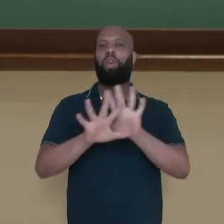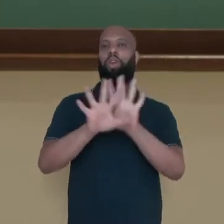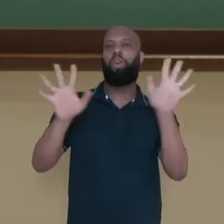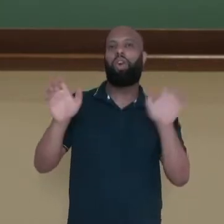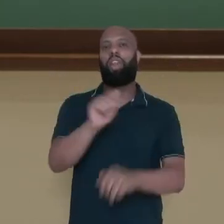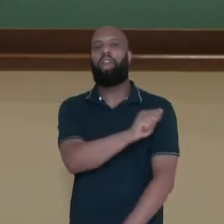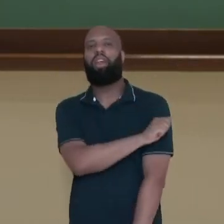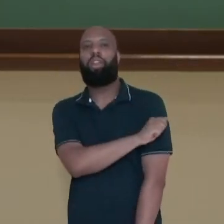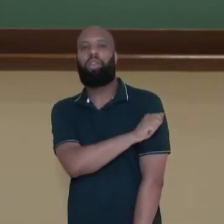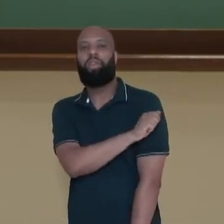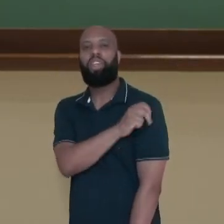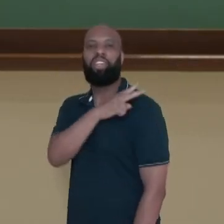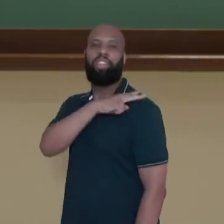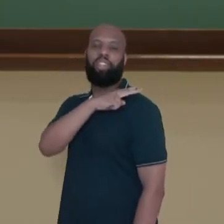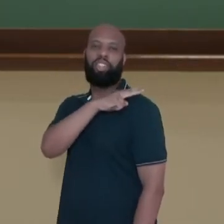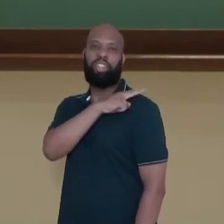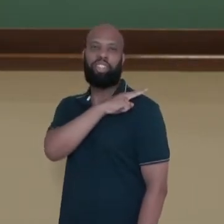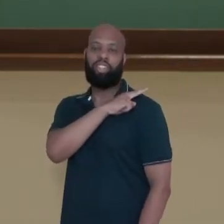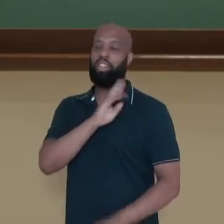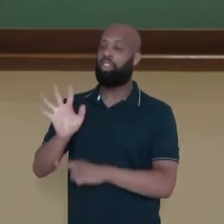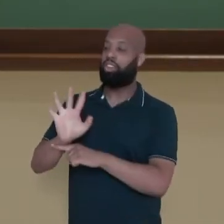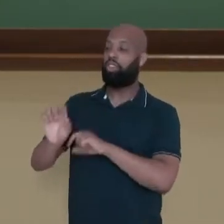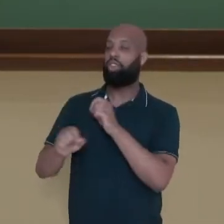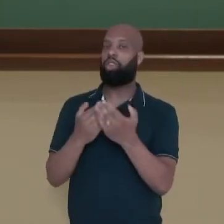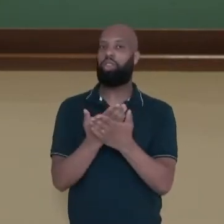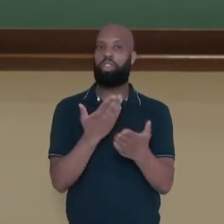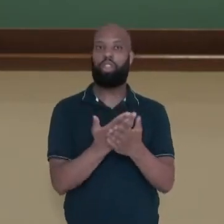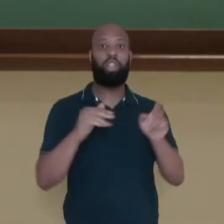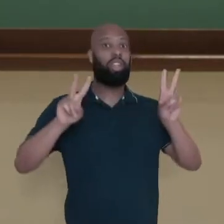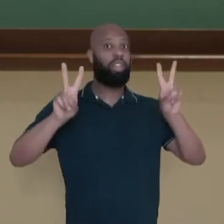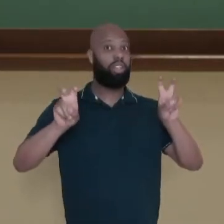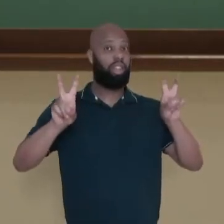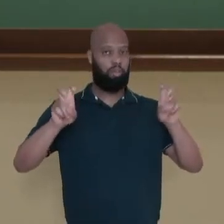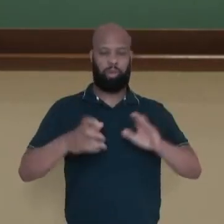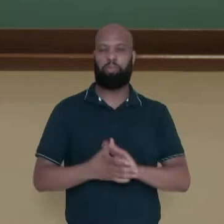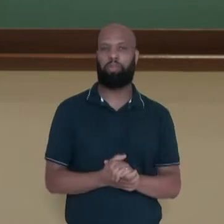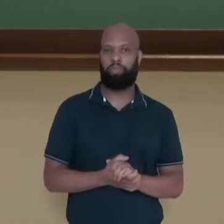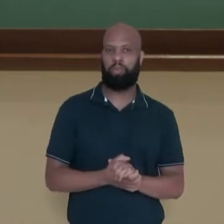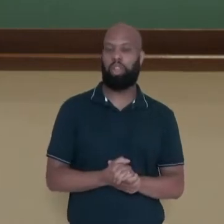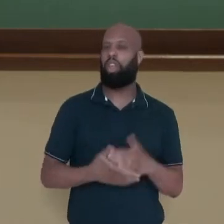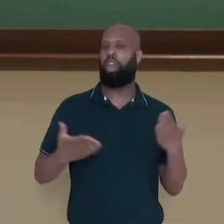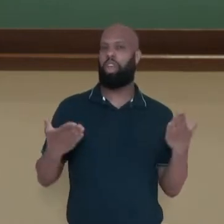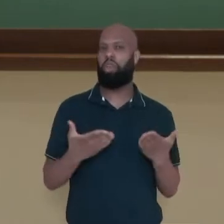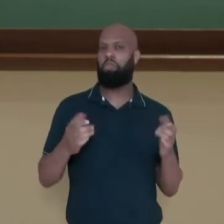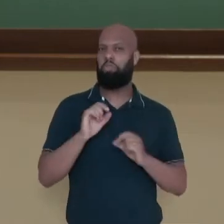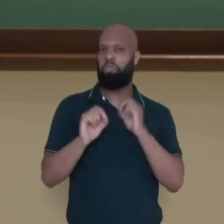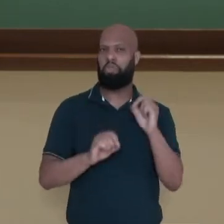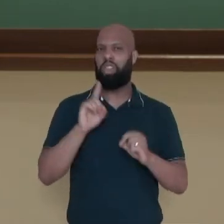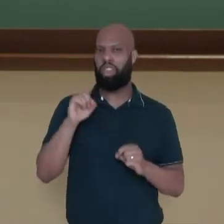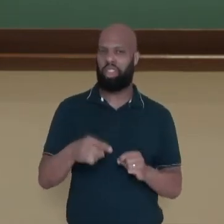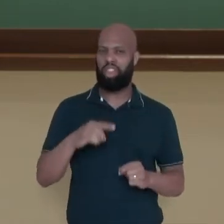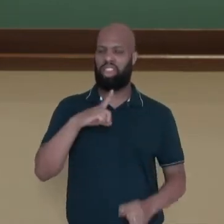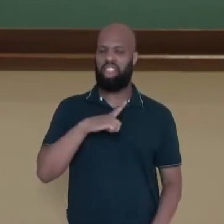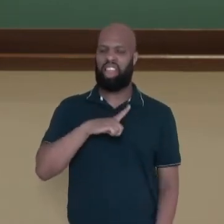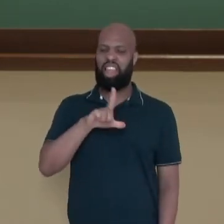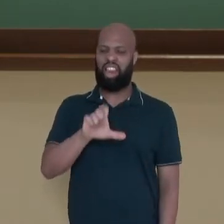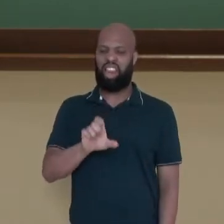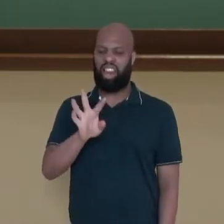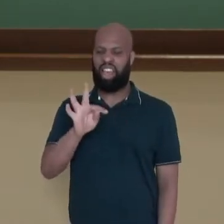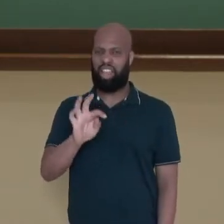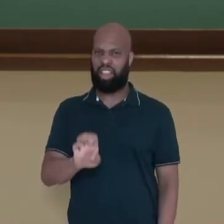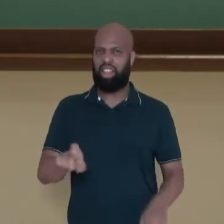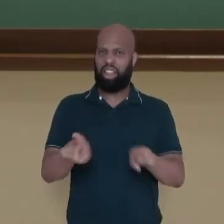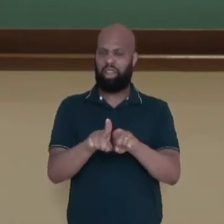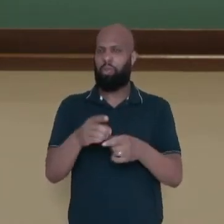Olá, estudantes da segunda série. Neste vídeo, vamos falar um pouco sobre lentes e sobre refração da